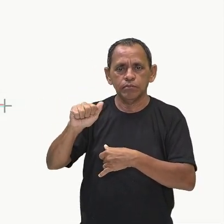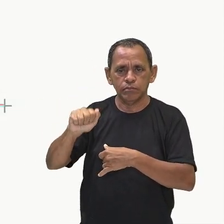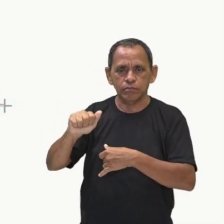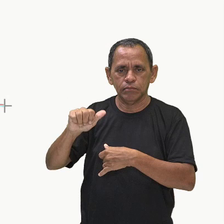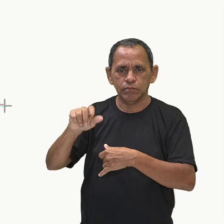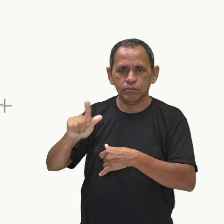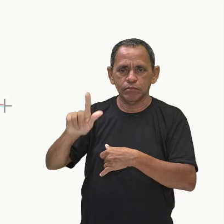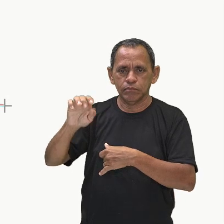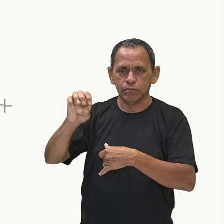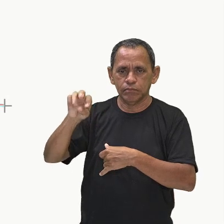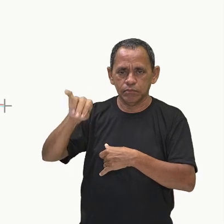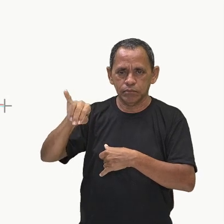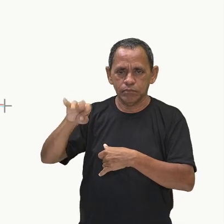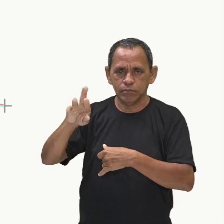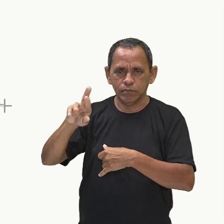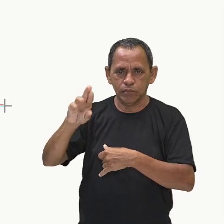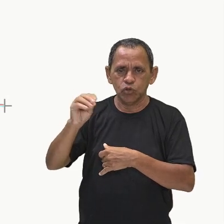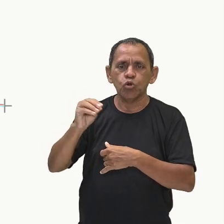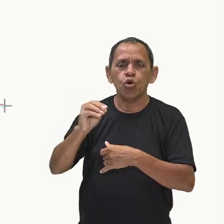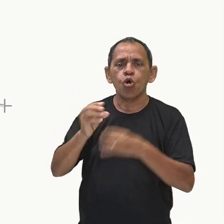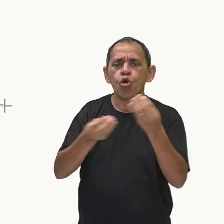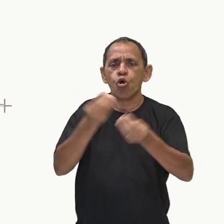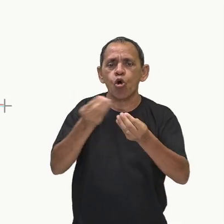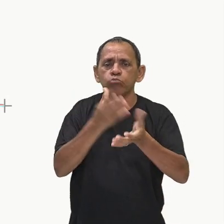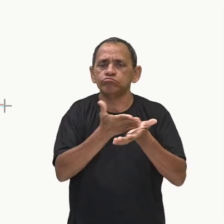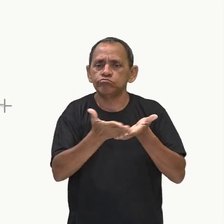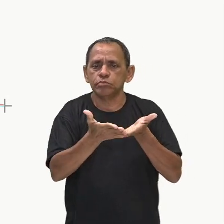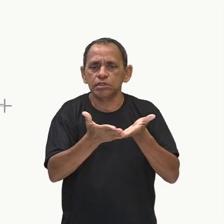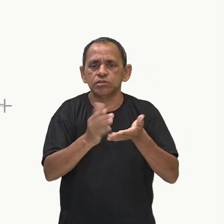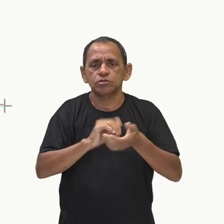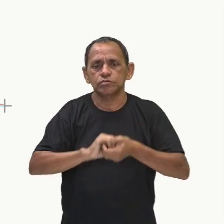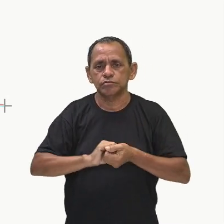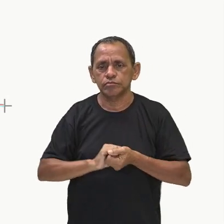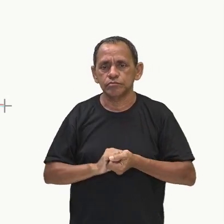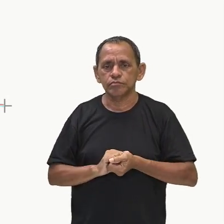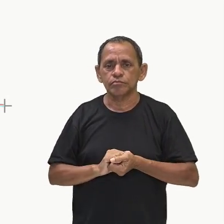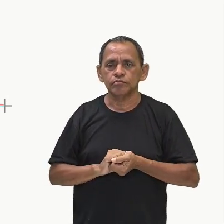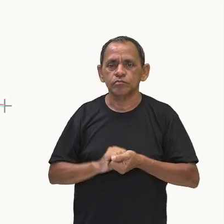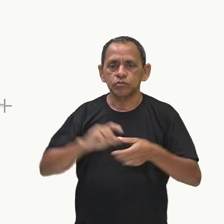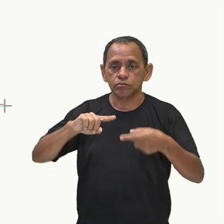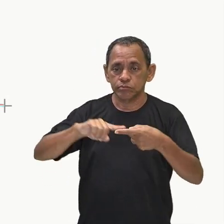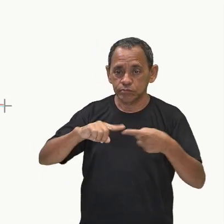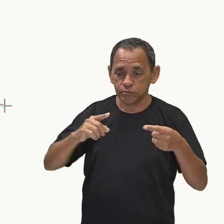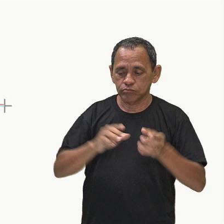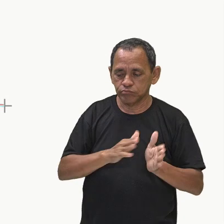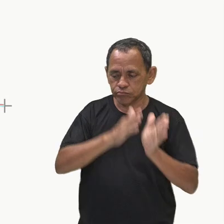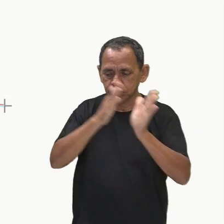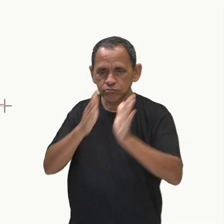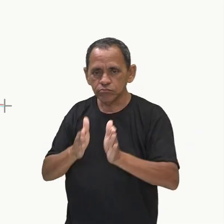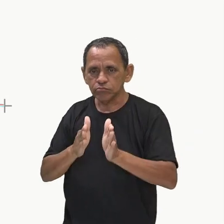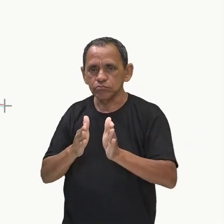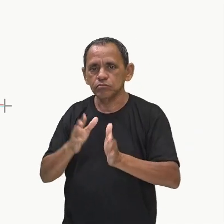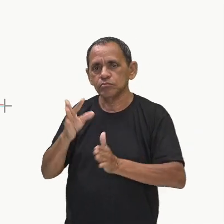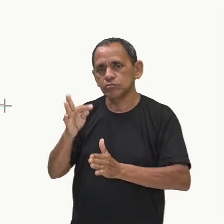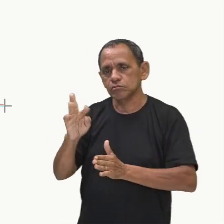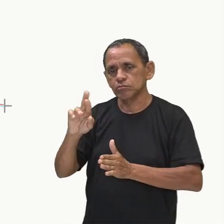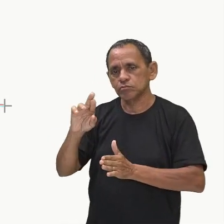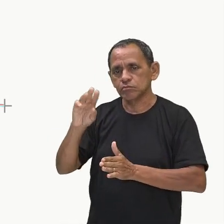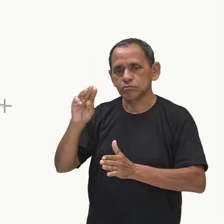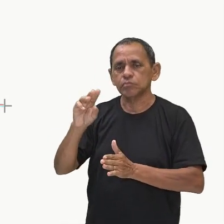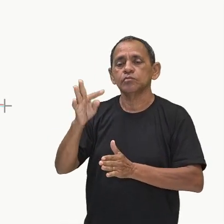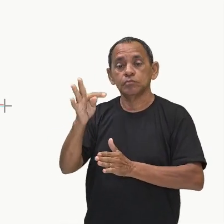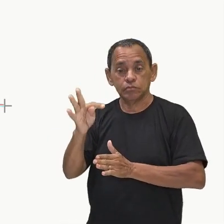né? Como ponto de início. E aí vem o RNA transportador com o